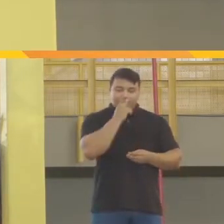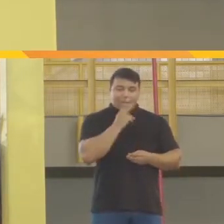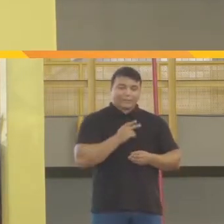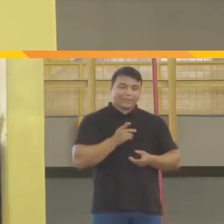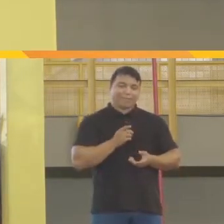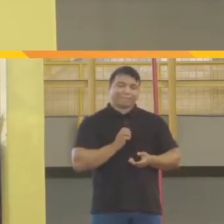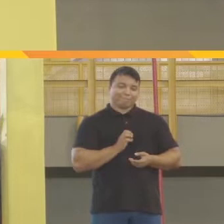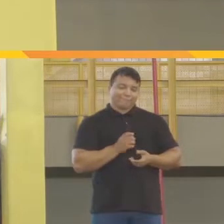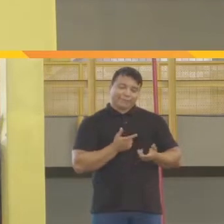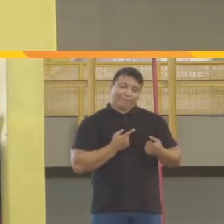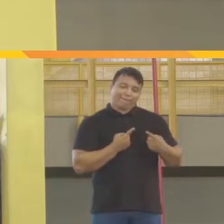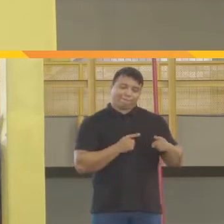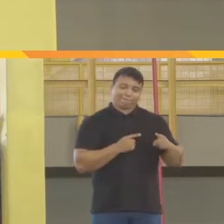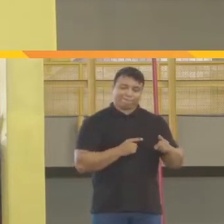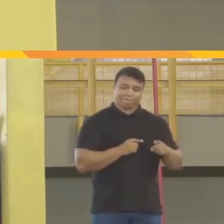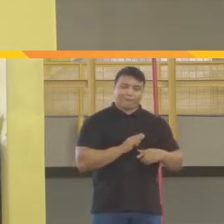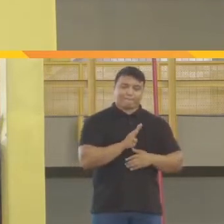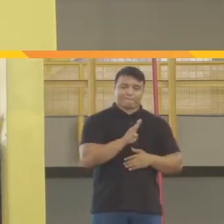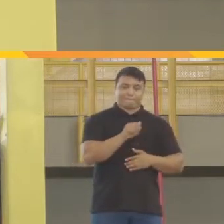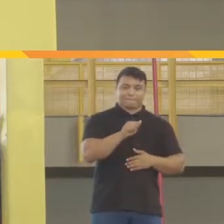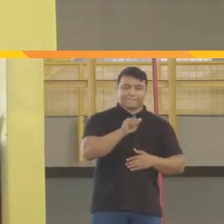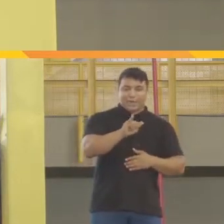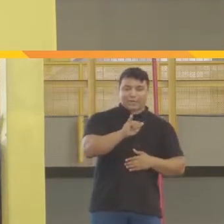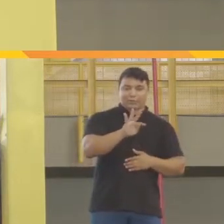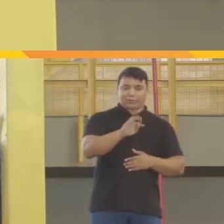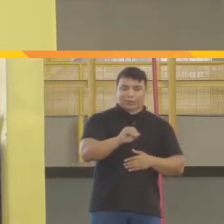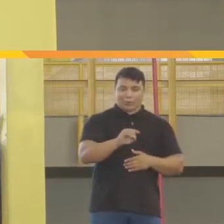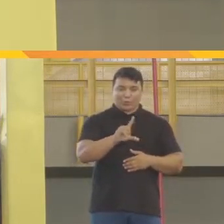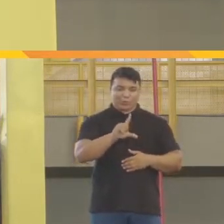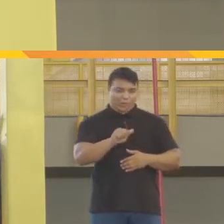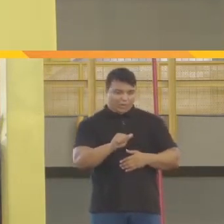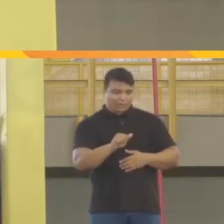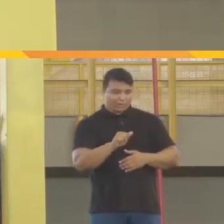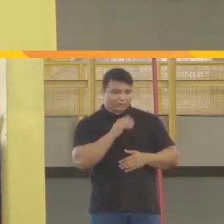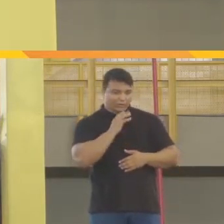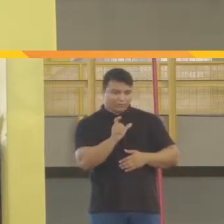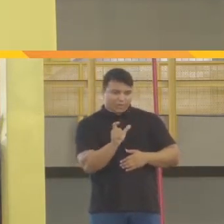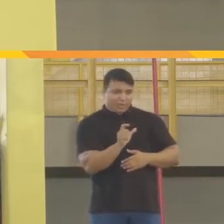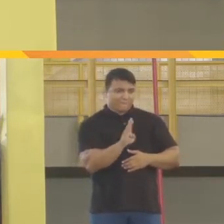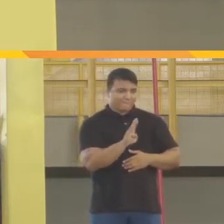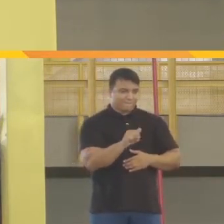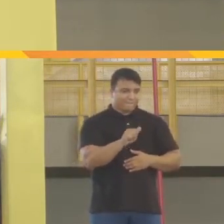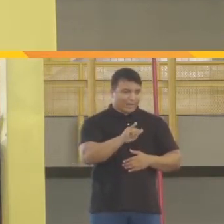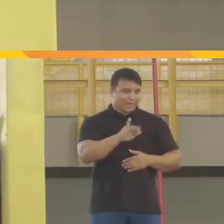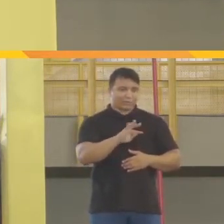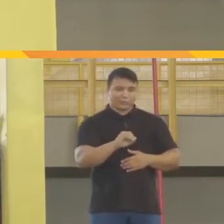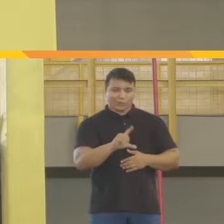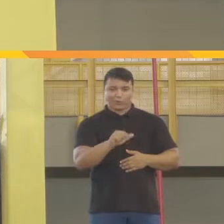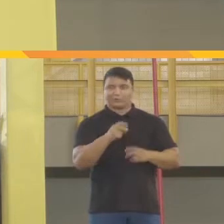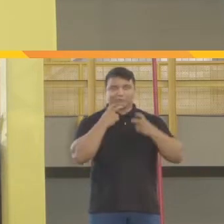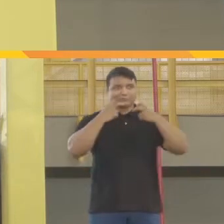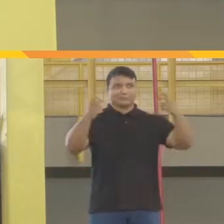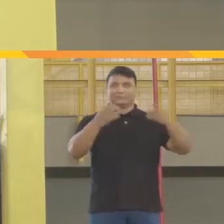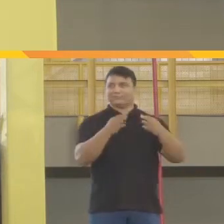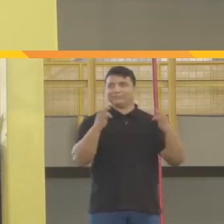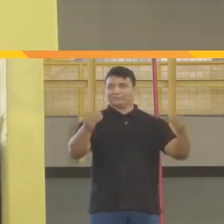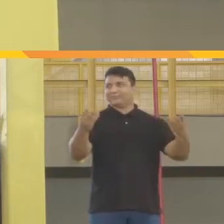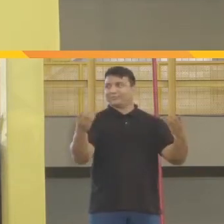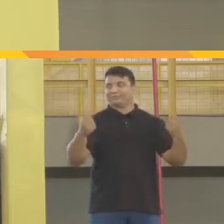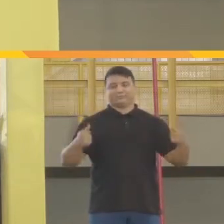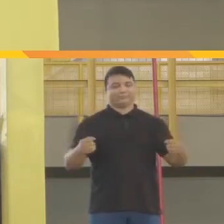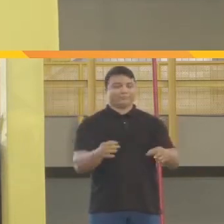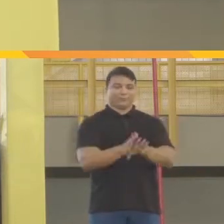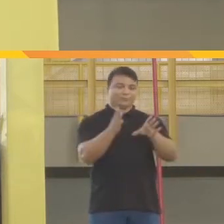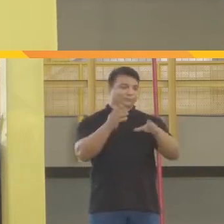Adivinha o que é que saía da boca do Mr. Hall quando ele pronuncia bitola? Fala aí todo mundo. Aí pronto.